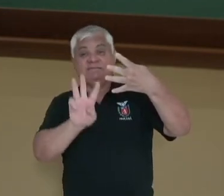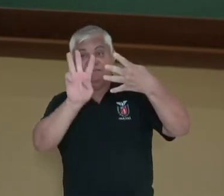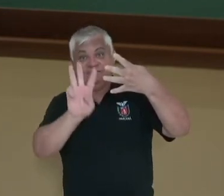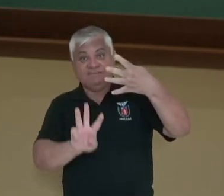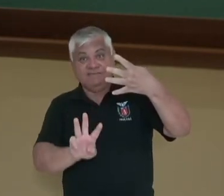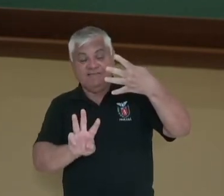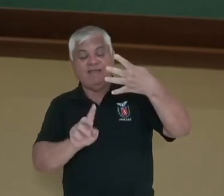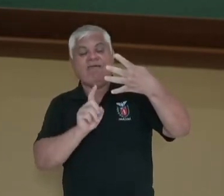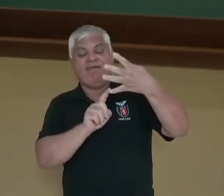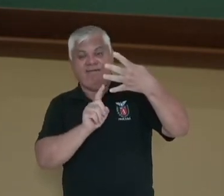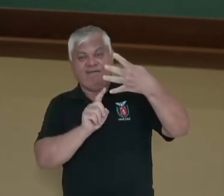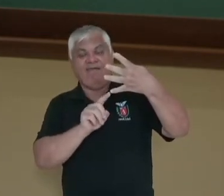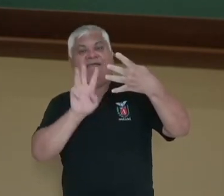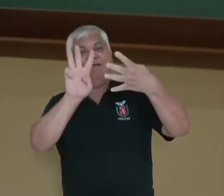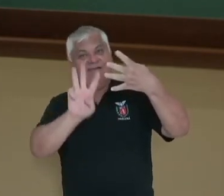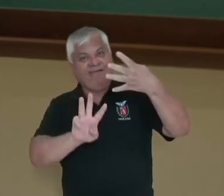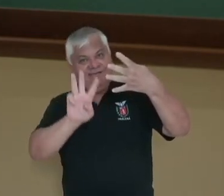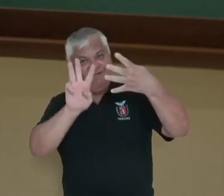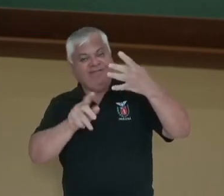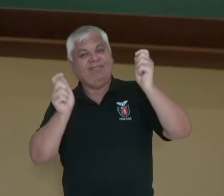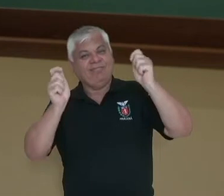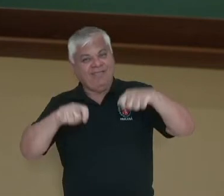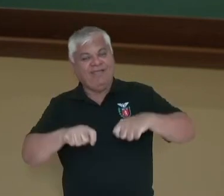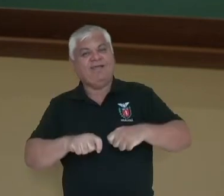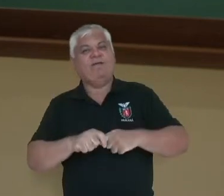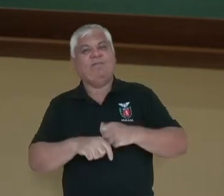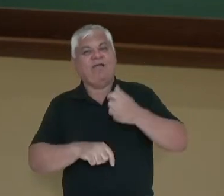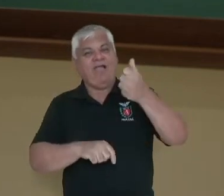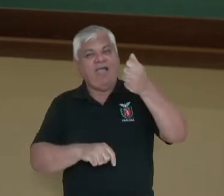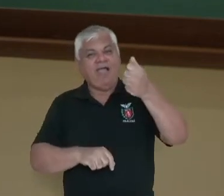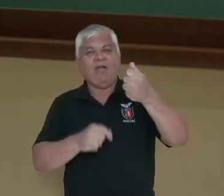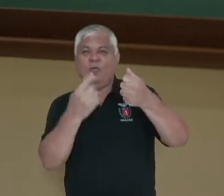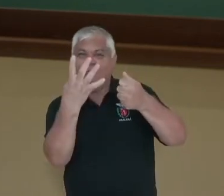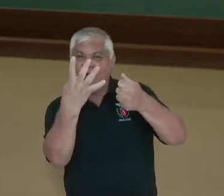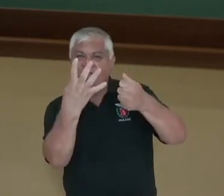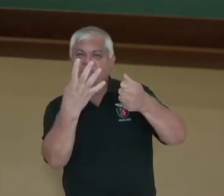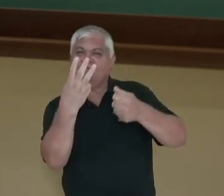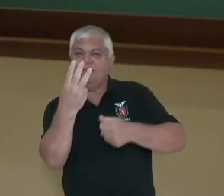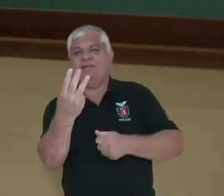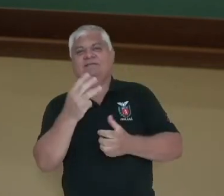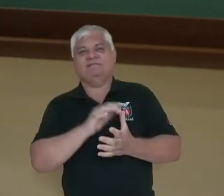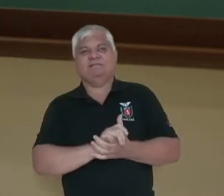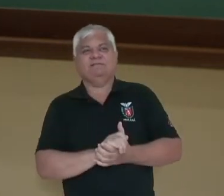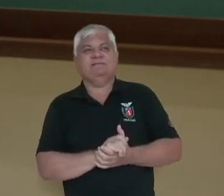pode ser representado como o elemento A43.